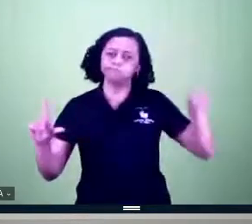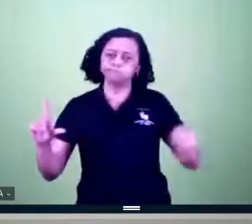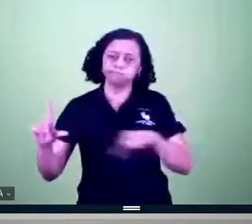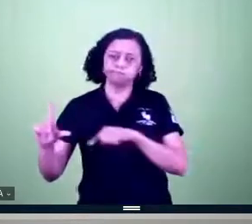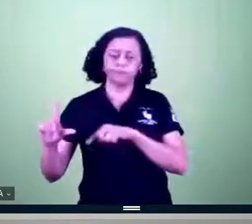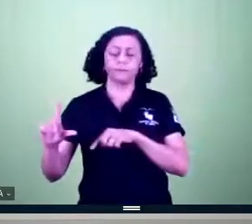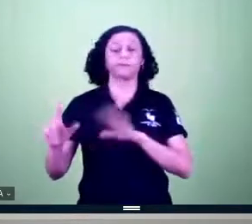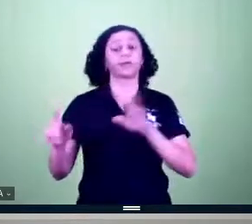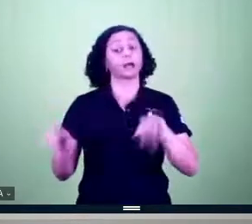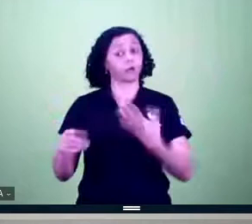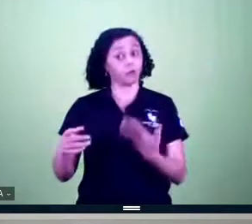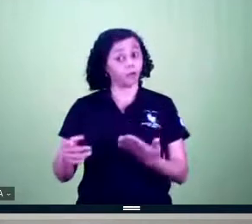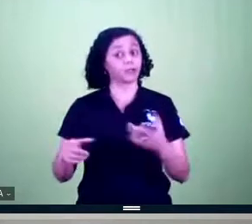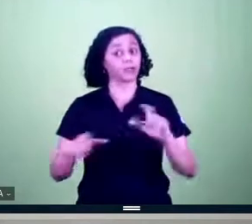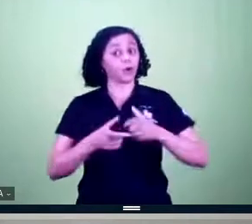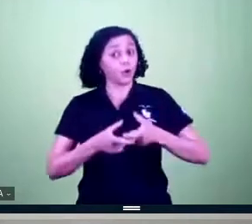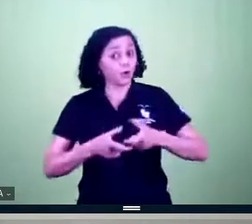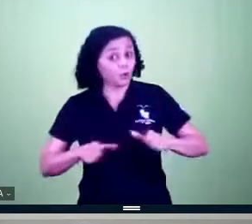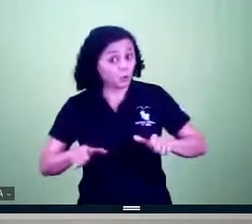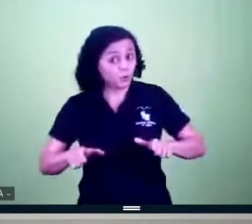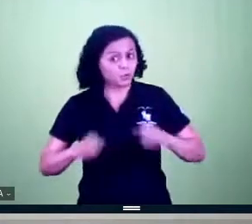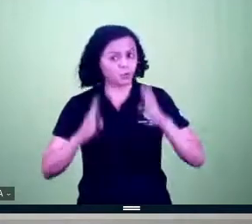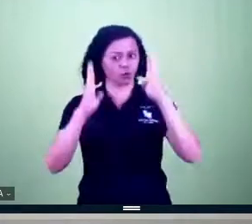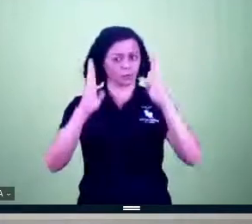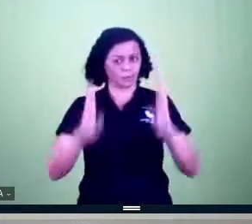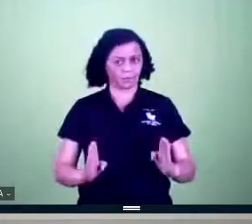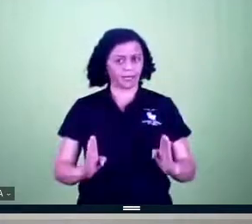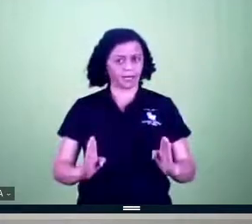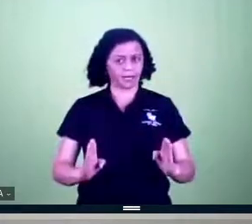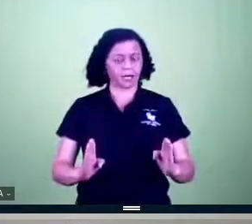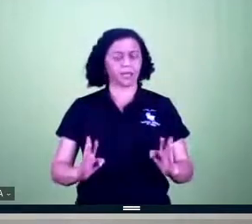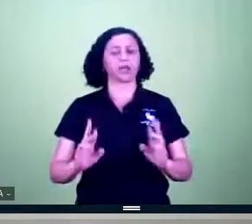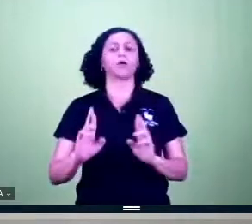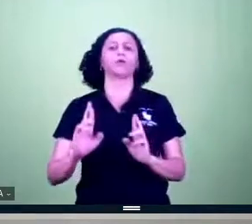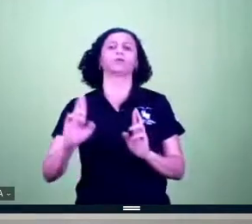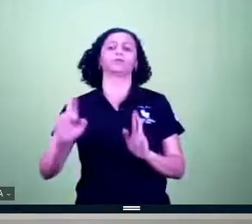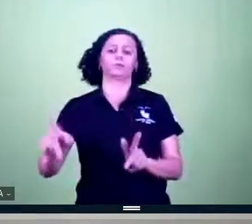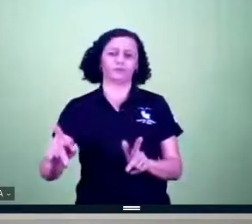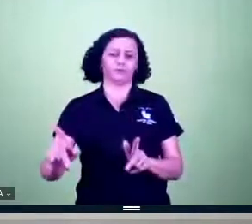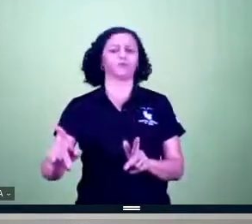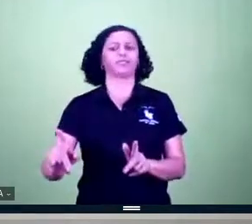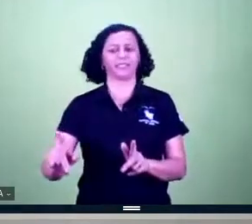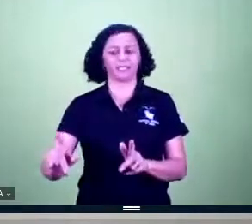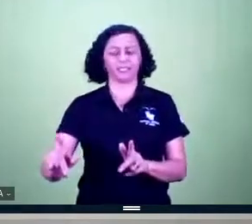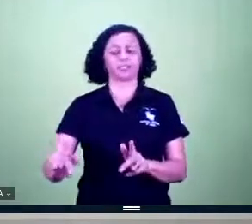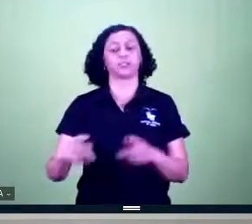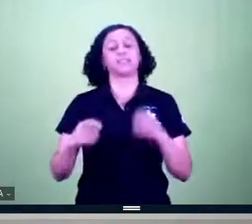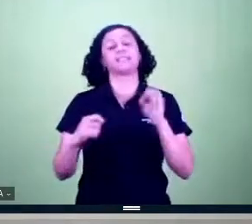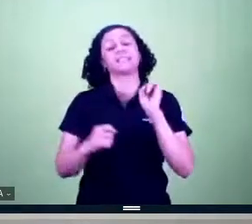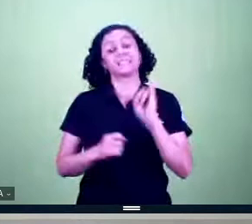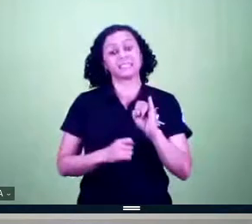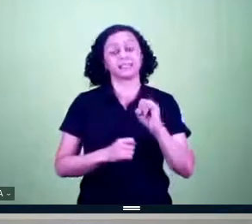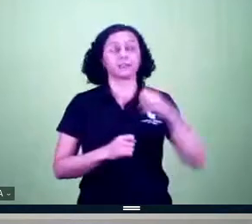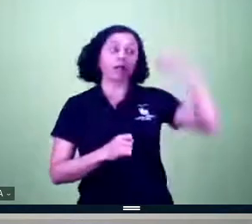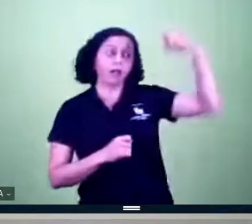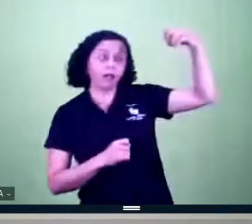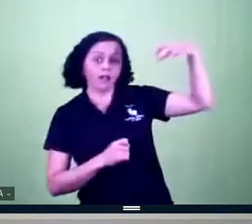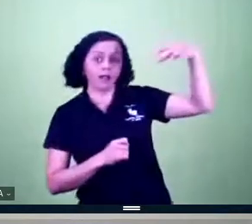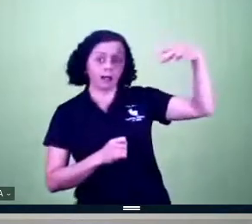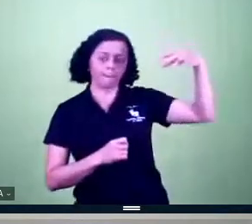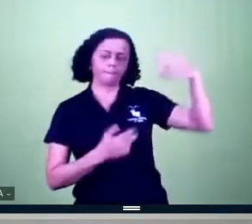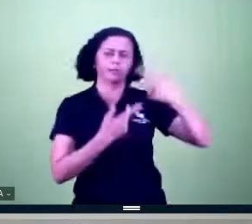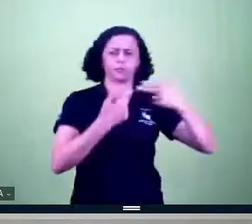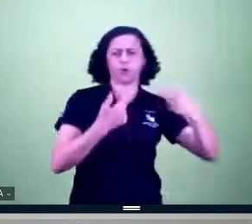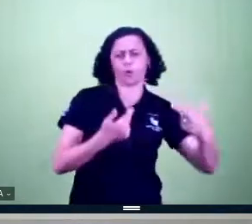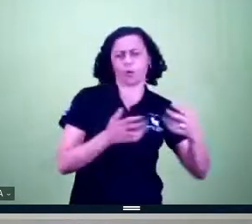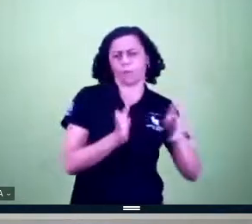circuito em paralelo, se eu ligasse mais um ramal, mais uma lâmpada, mais uma carga em paralelo com o R2, ao chegar nesse cruzamento, que nós